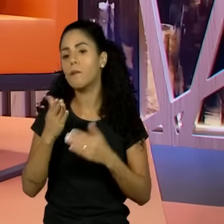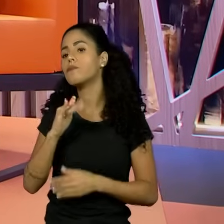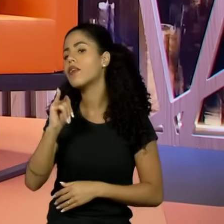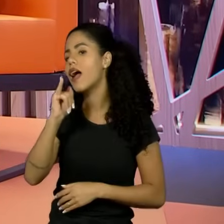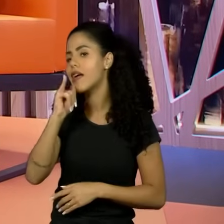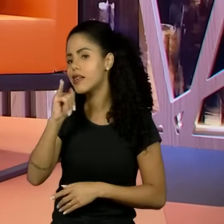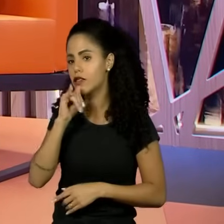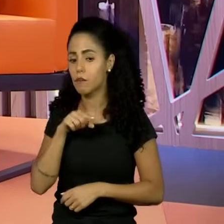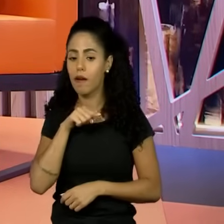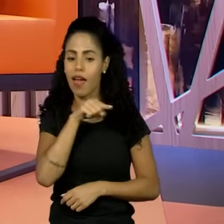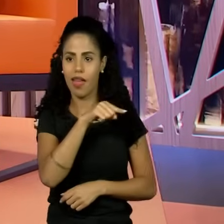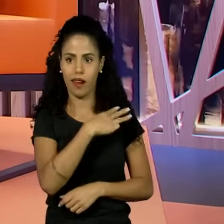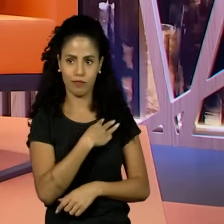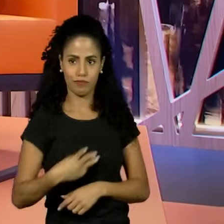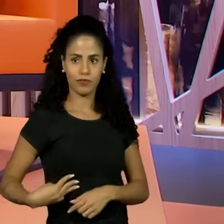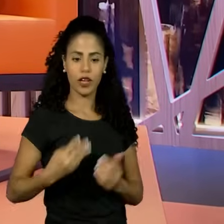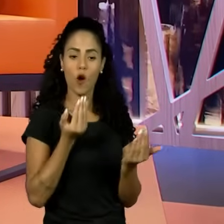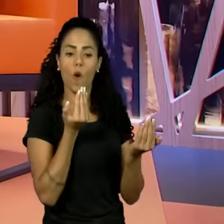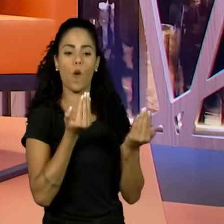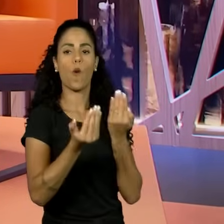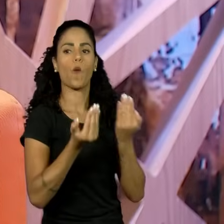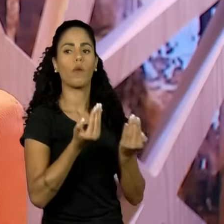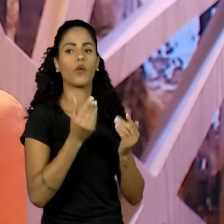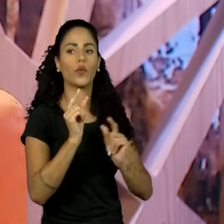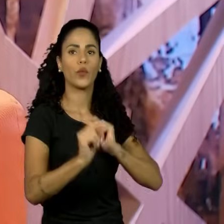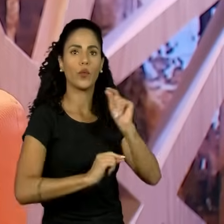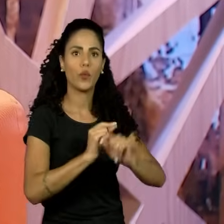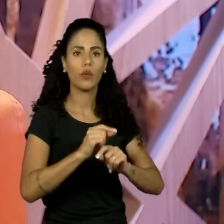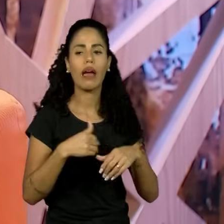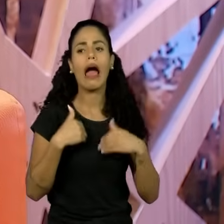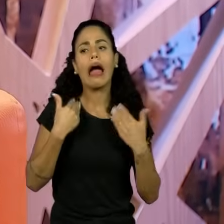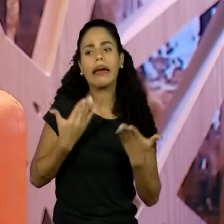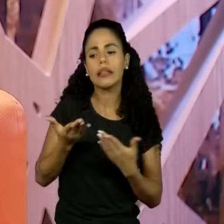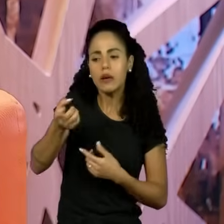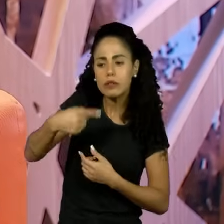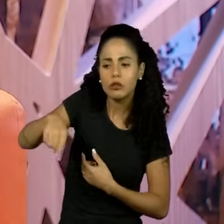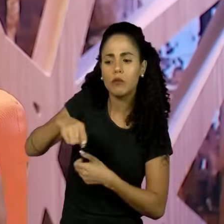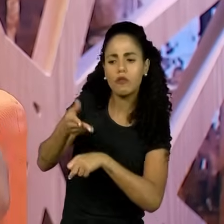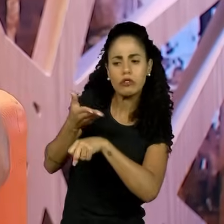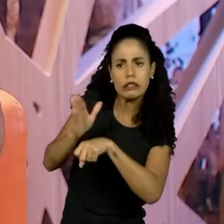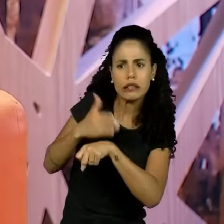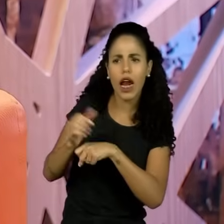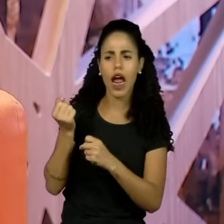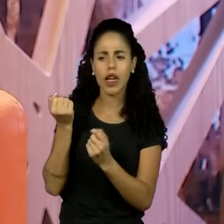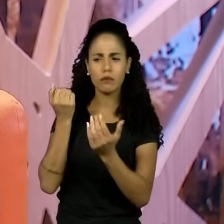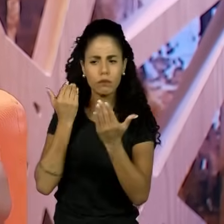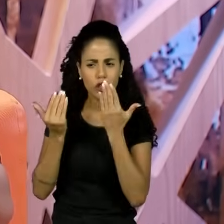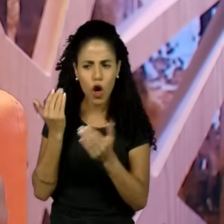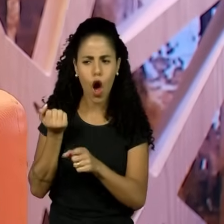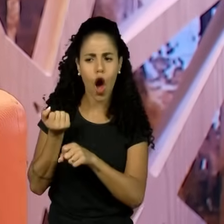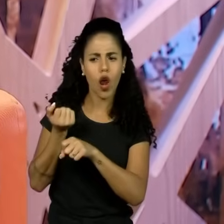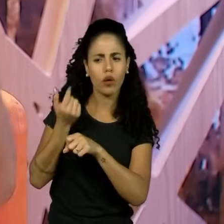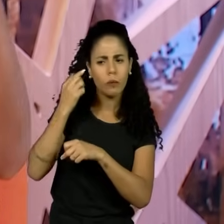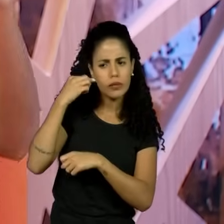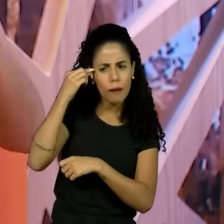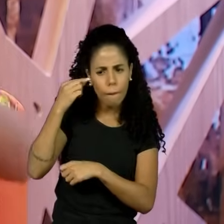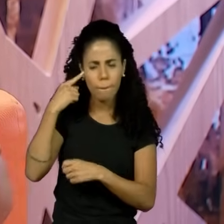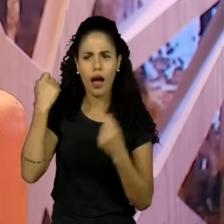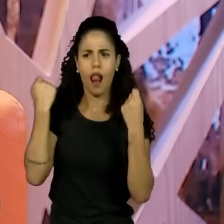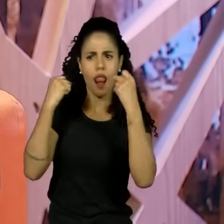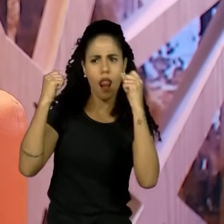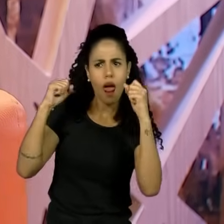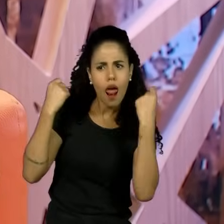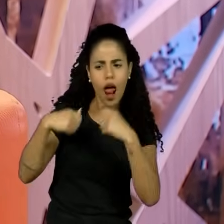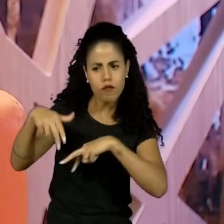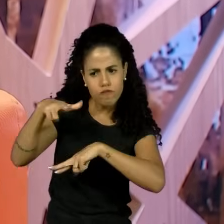exemplo, ela fez uma comparação na fala dela sobre, eles treinam também, eles têm psicólogos, eles precisam treinar, eles precisam fazer academia para ficar